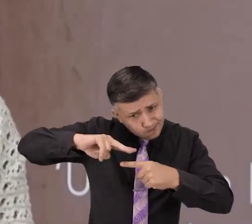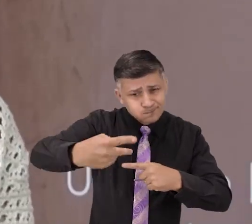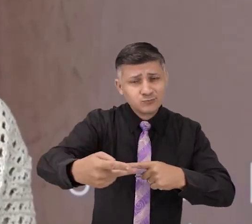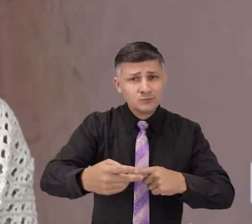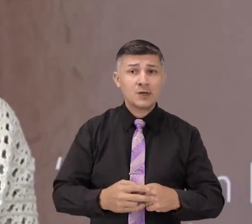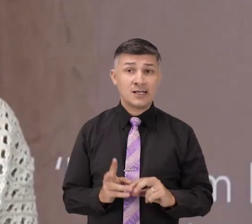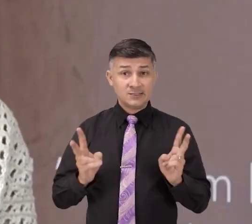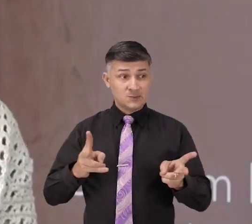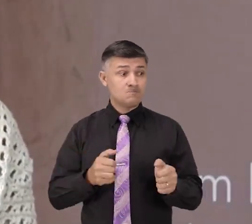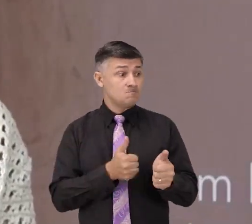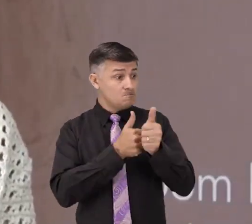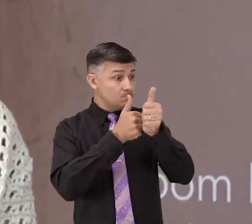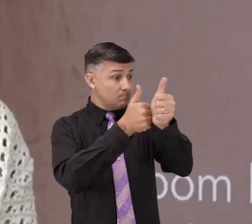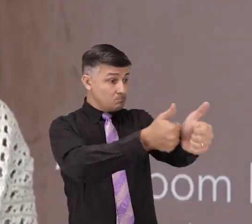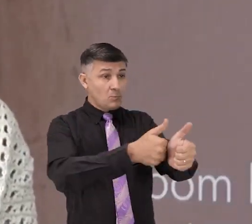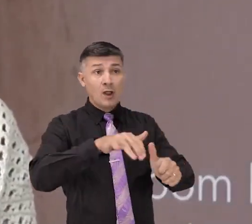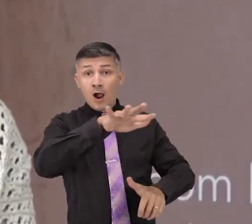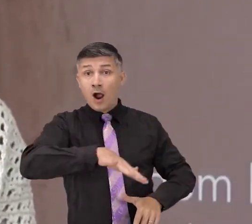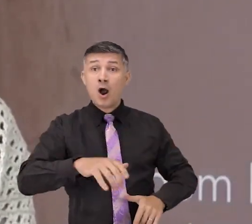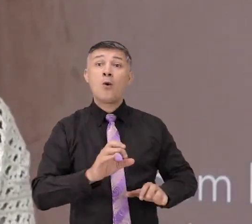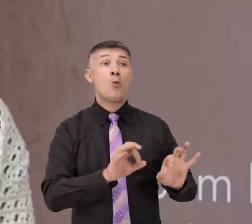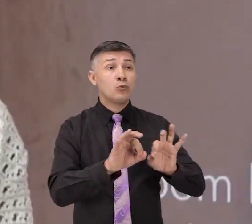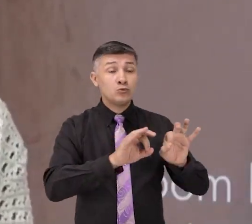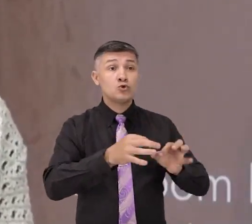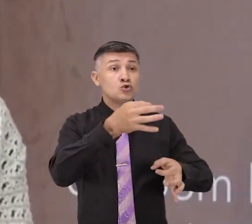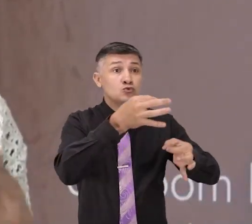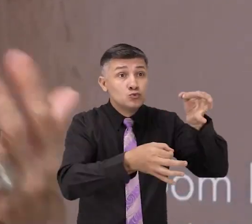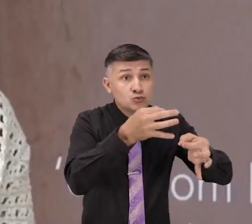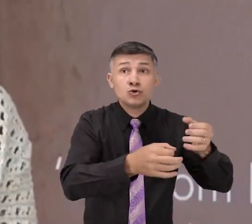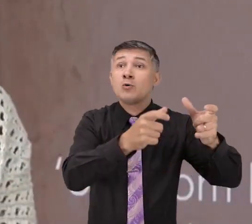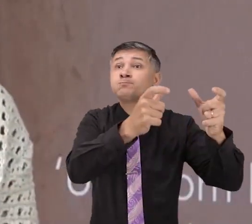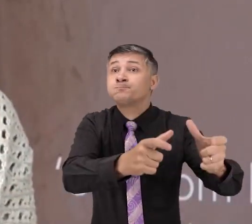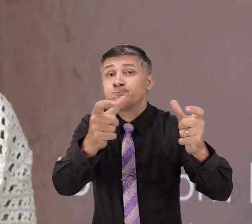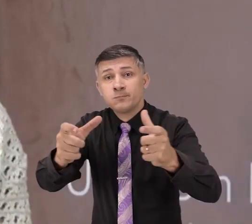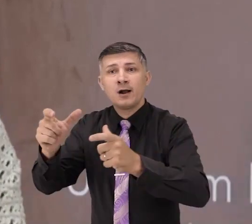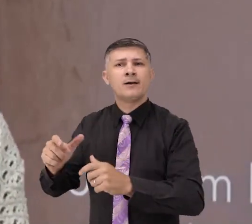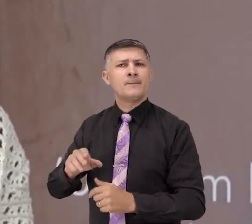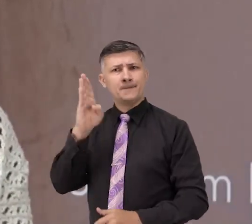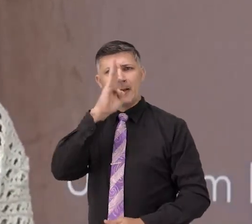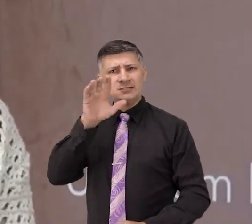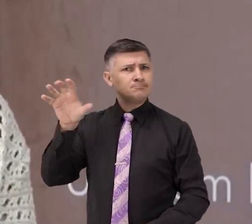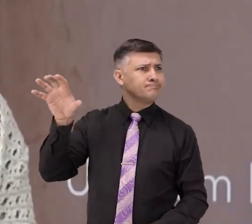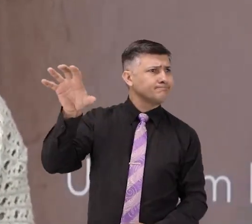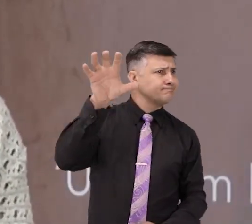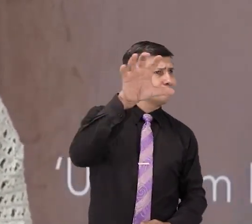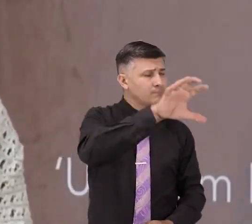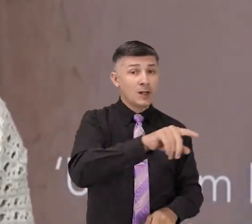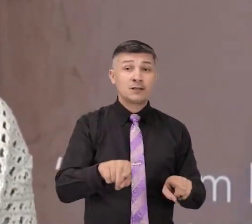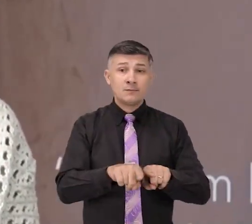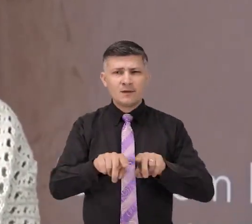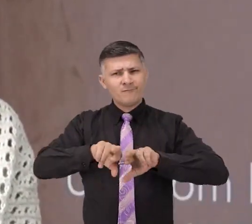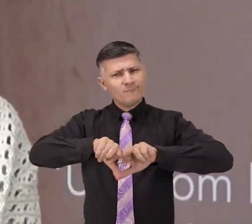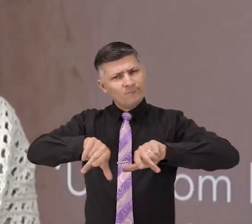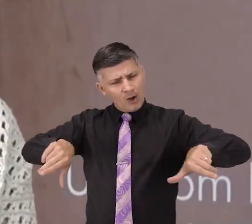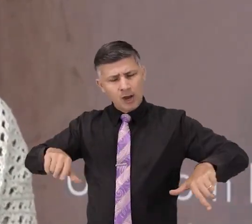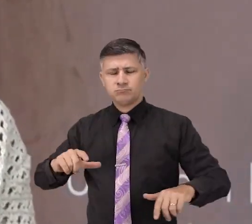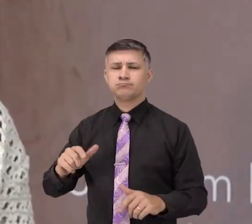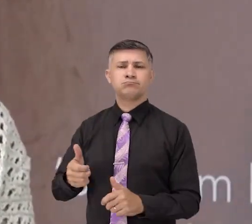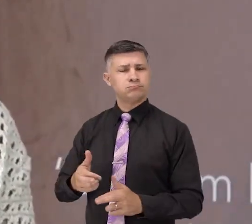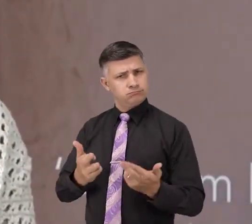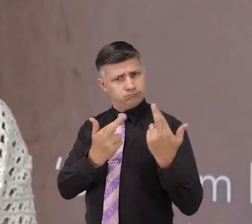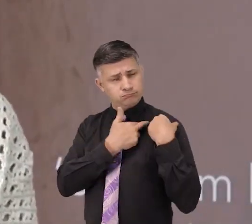sempre atuante junto às organizações jurídicas dos mais diversos locais do Brasil, entre vários cargos